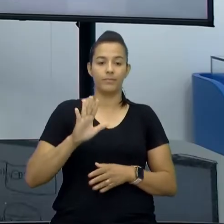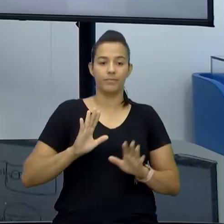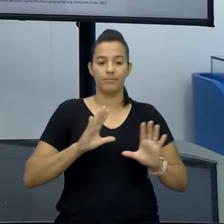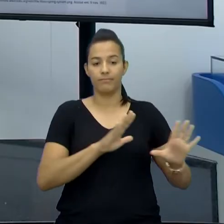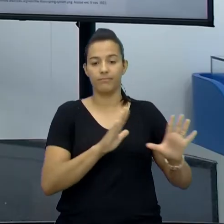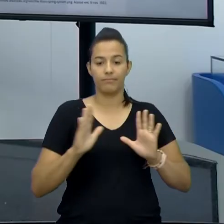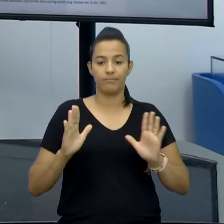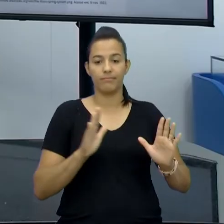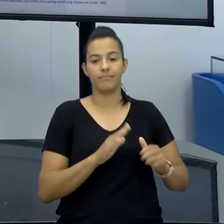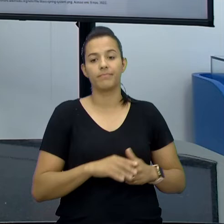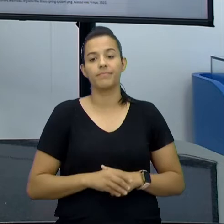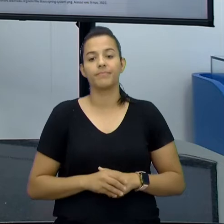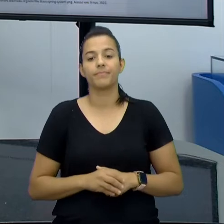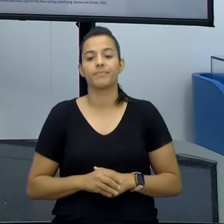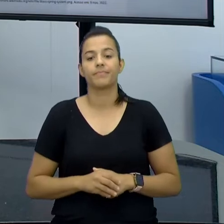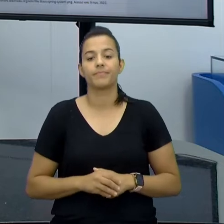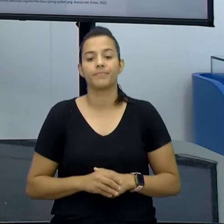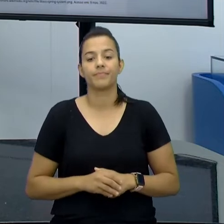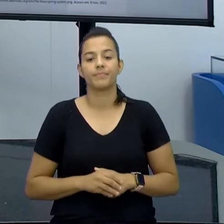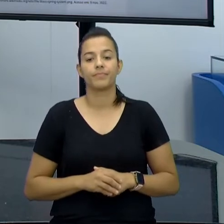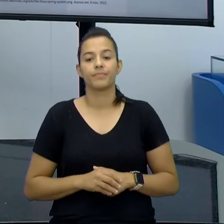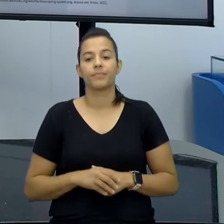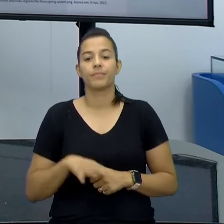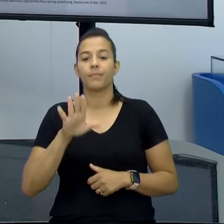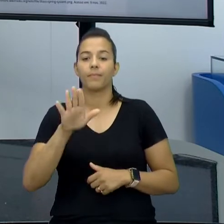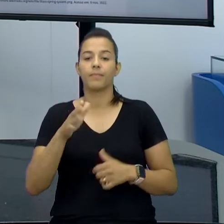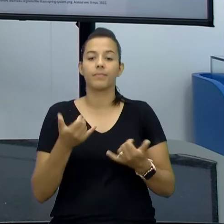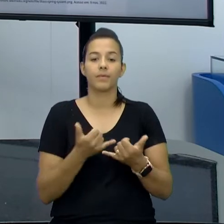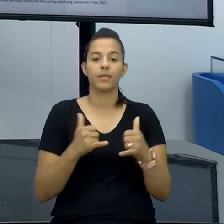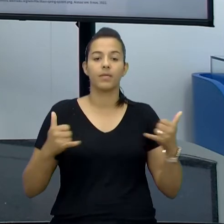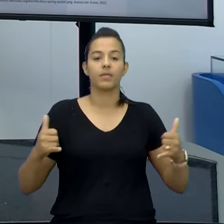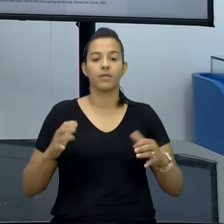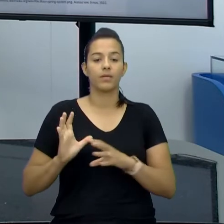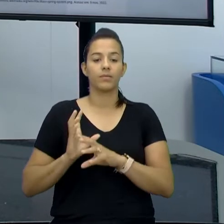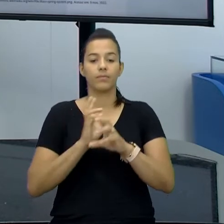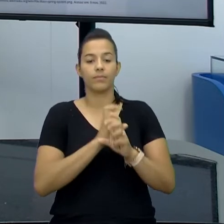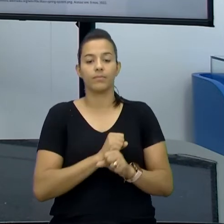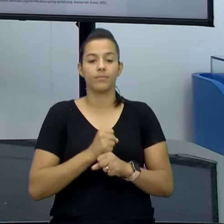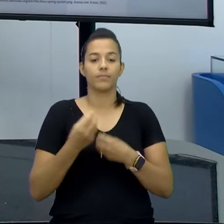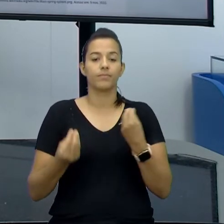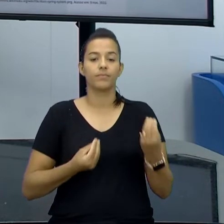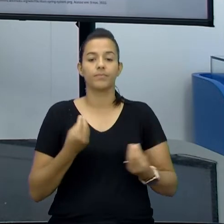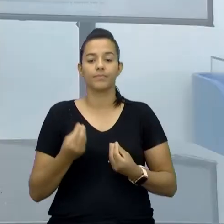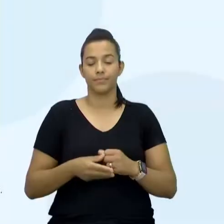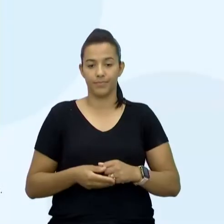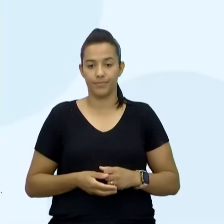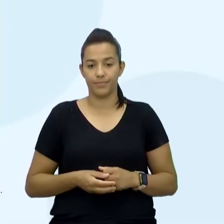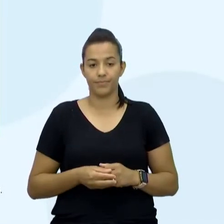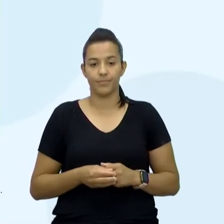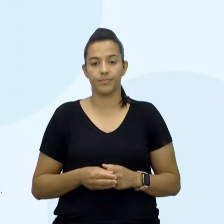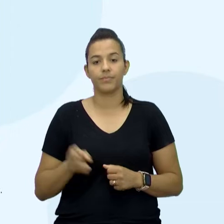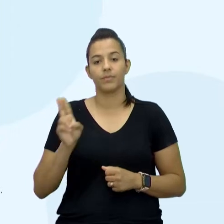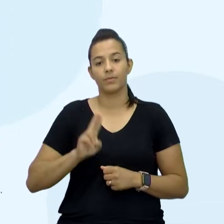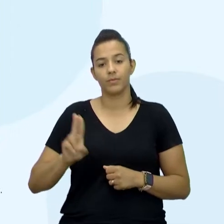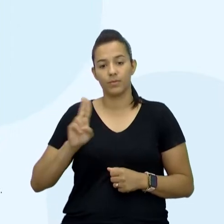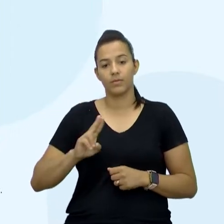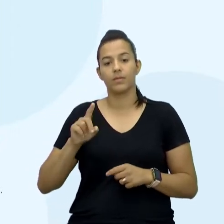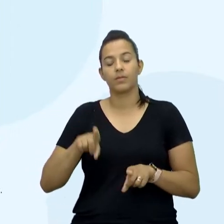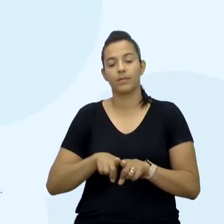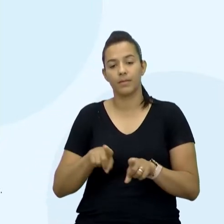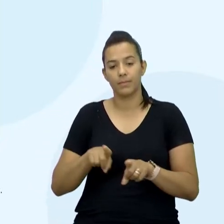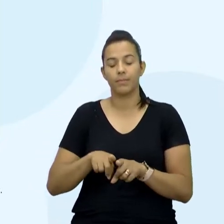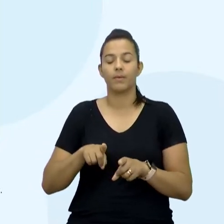ela. Ó! E a energia? Como é que eu calculo a energia no movimento harmônico simples usando o sistema massa-mola?